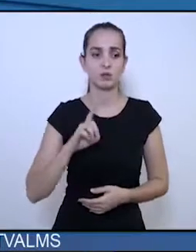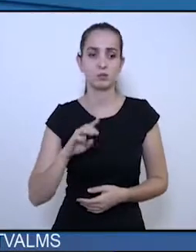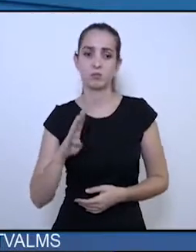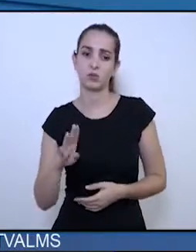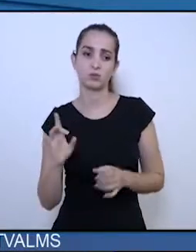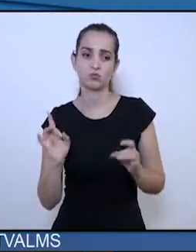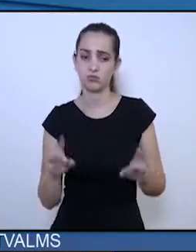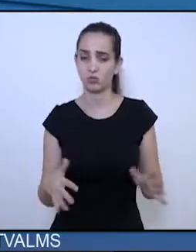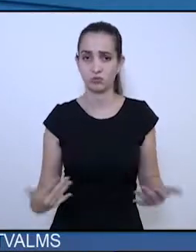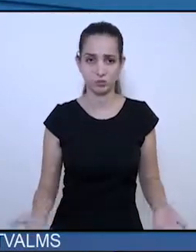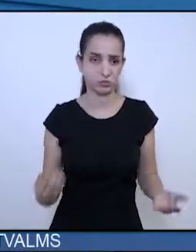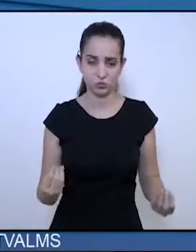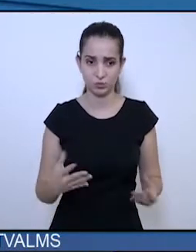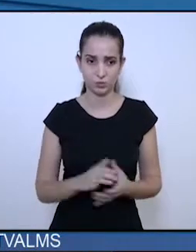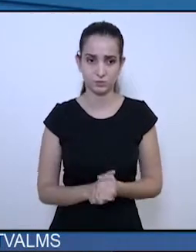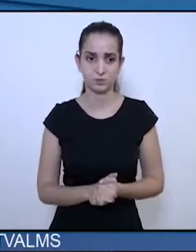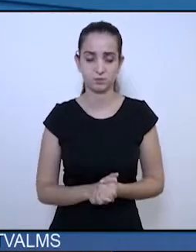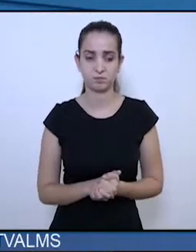que pode?